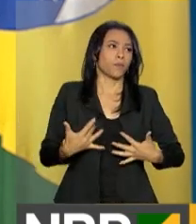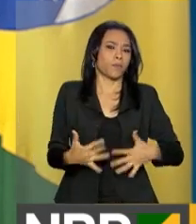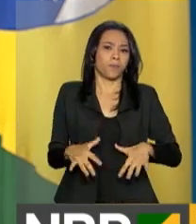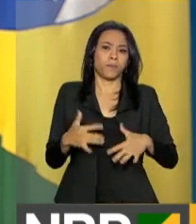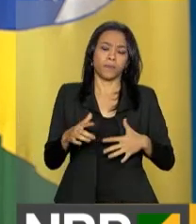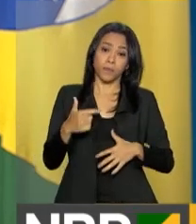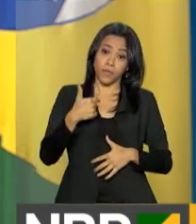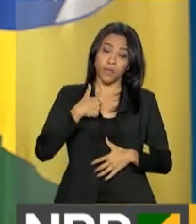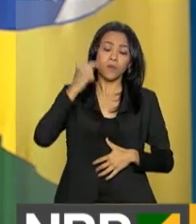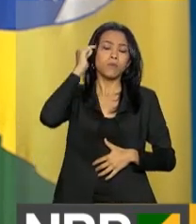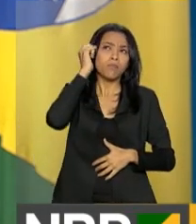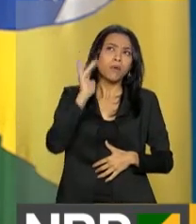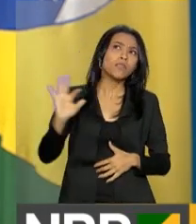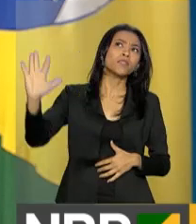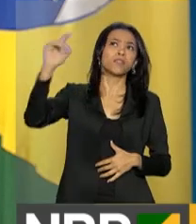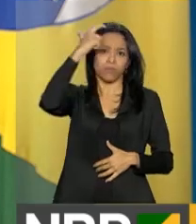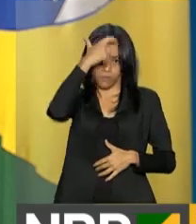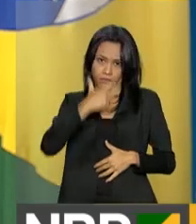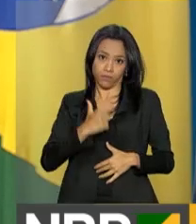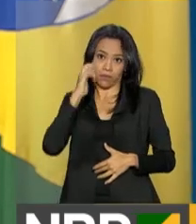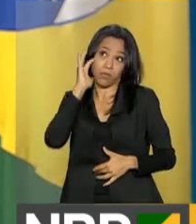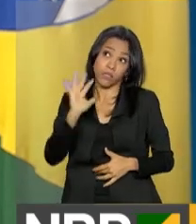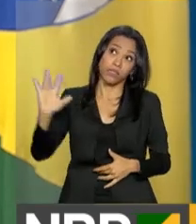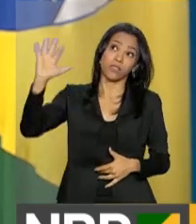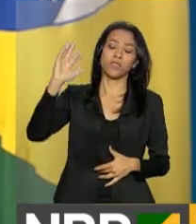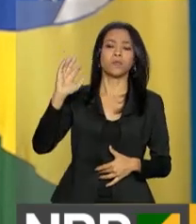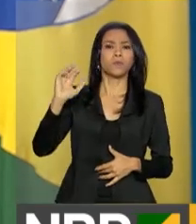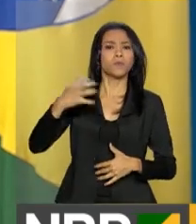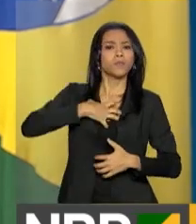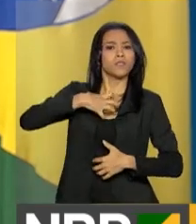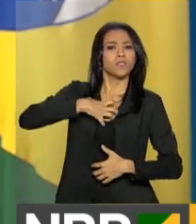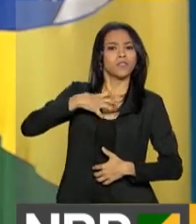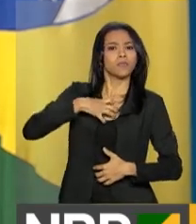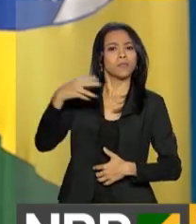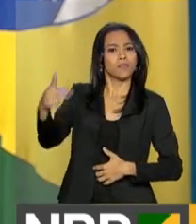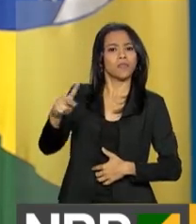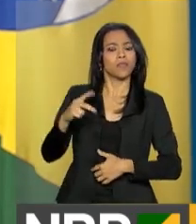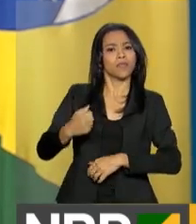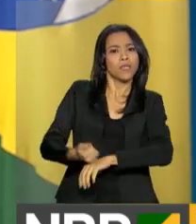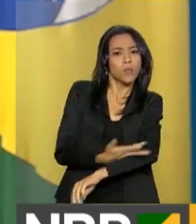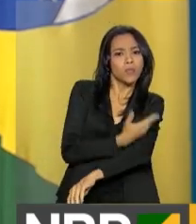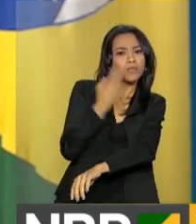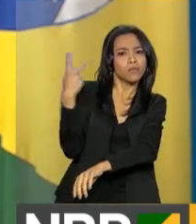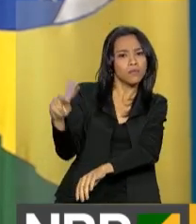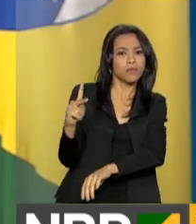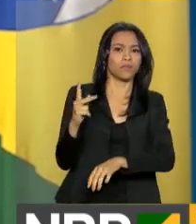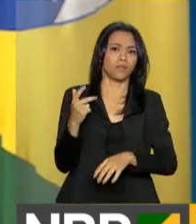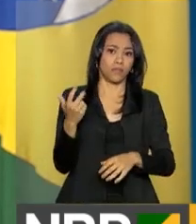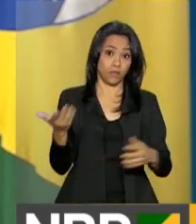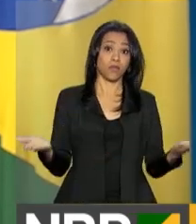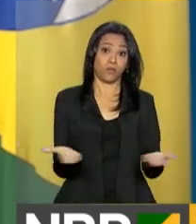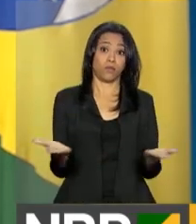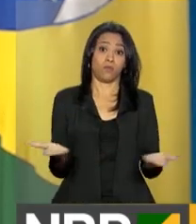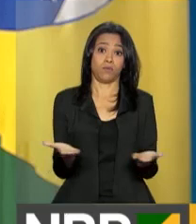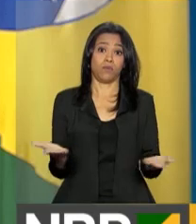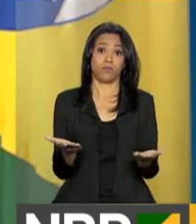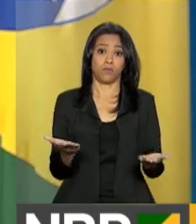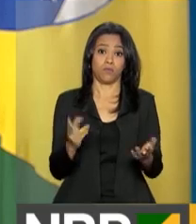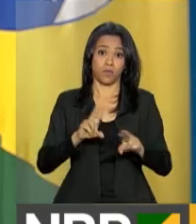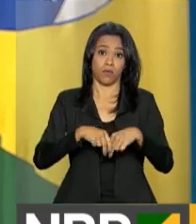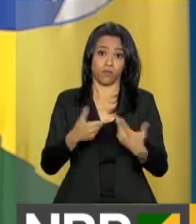imagino a sensação ea emoção com que hoje vivem este momento aliás